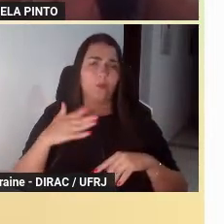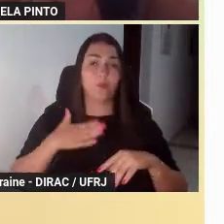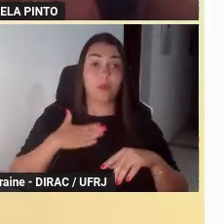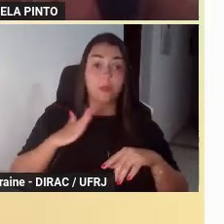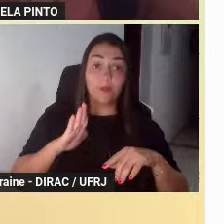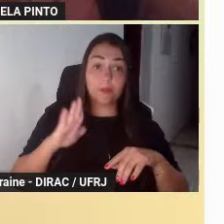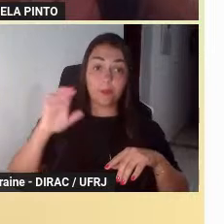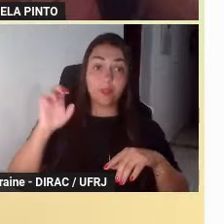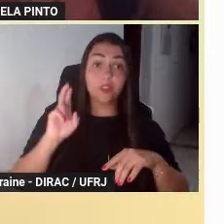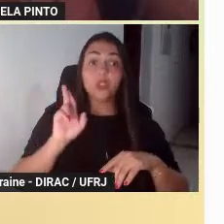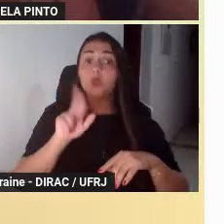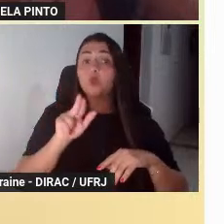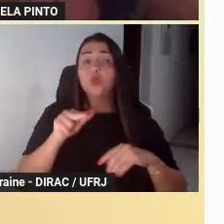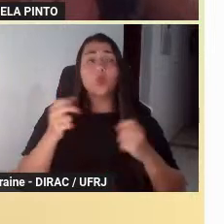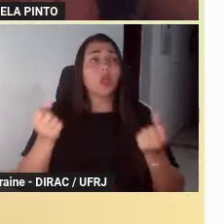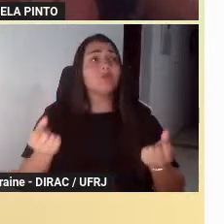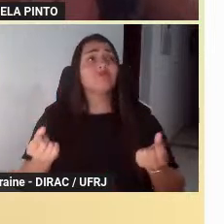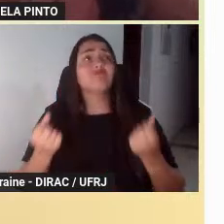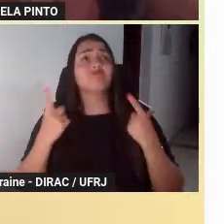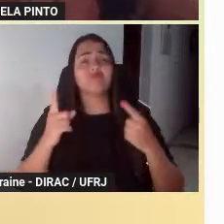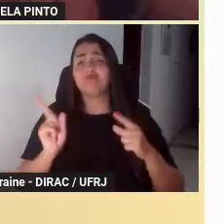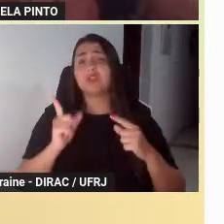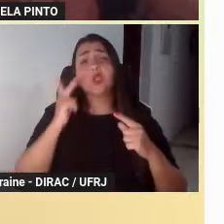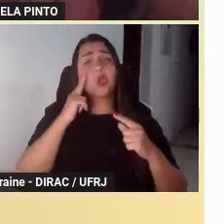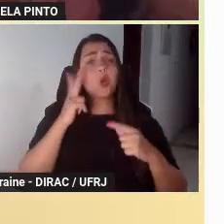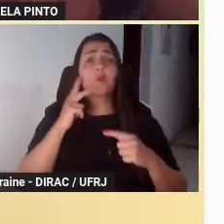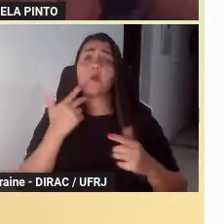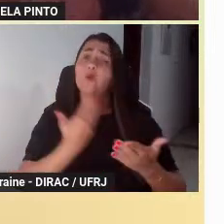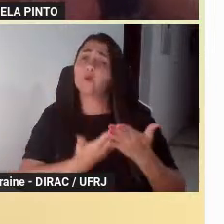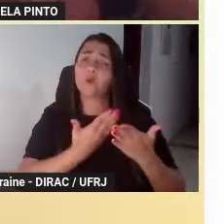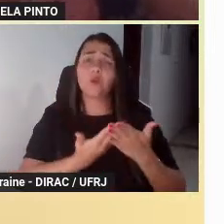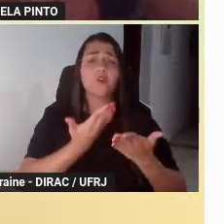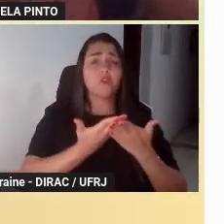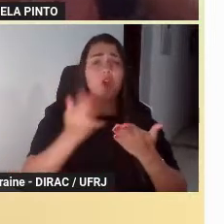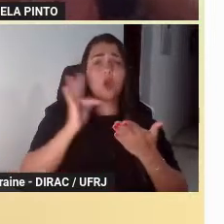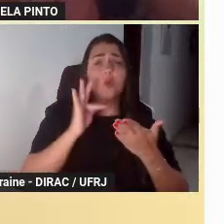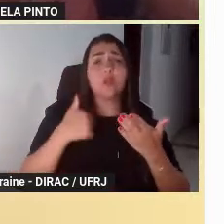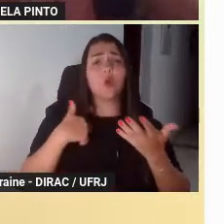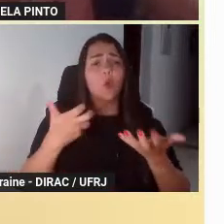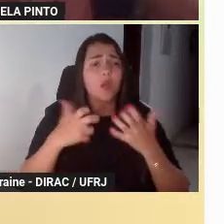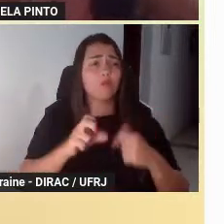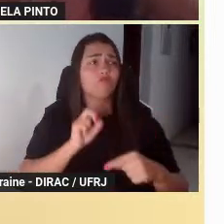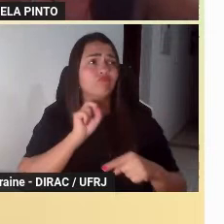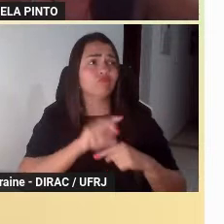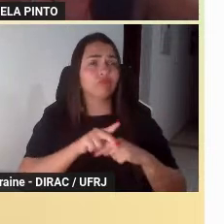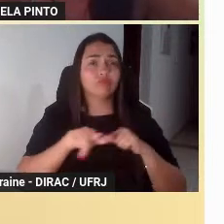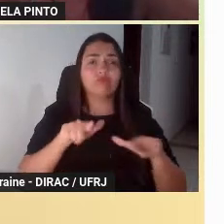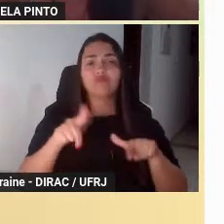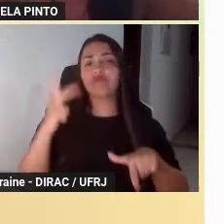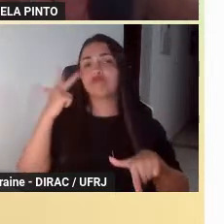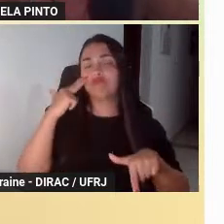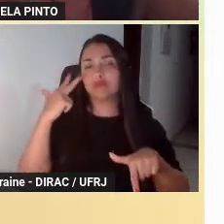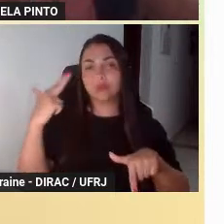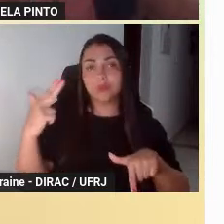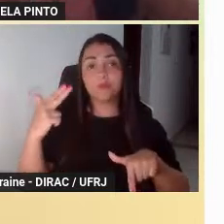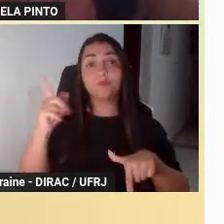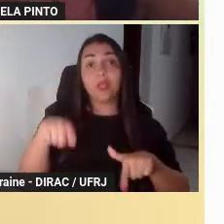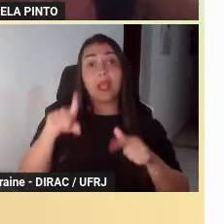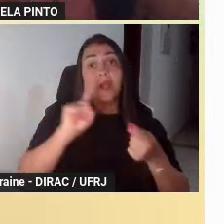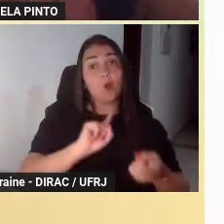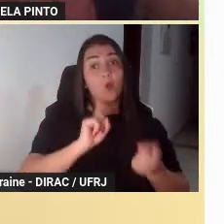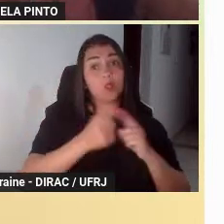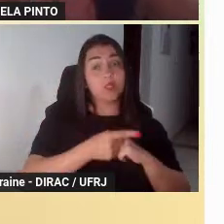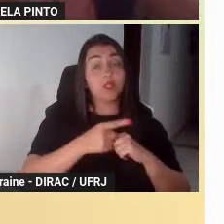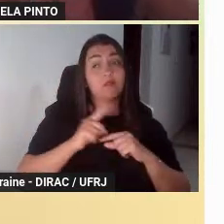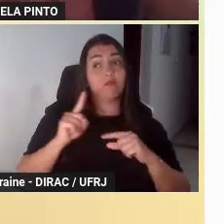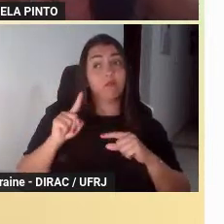Então, nunca foi estranho para mim fazer faculdade e me propor a trabalhar, na verdade, eles até orientavam a